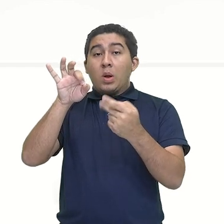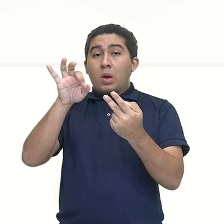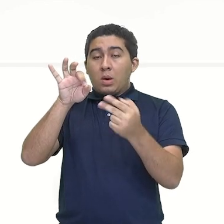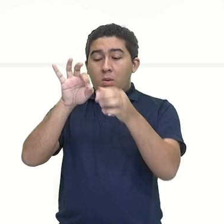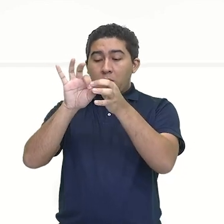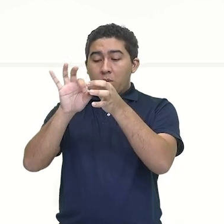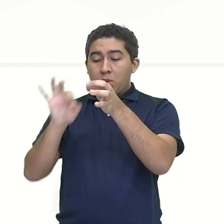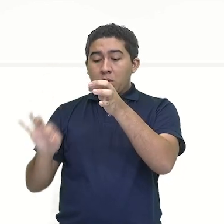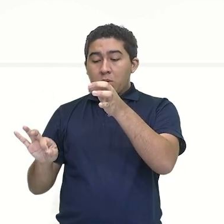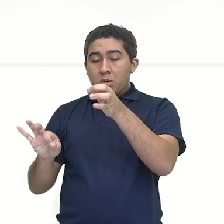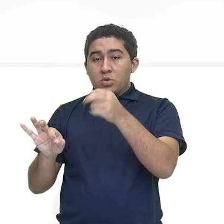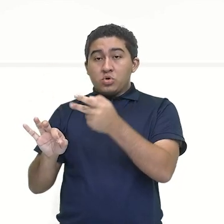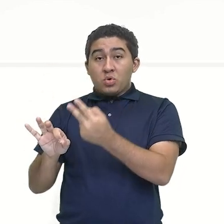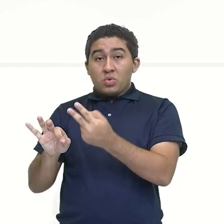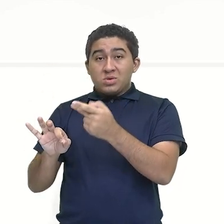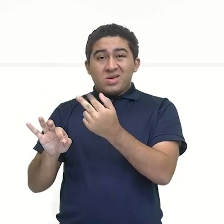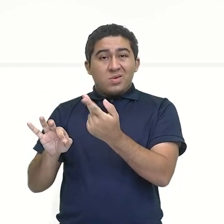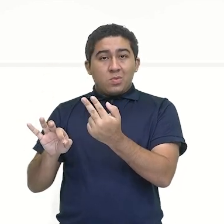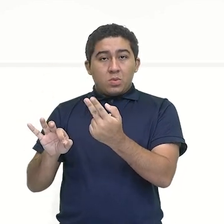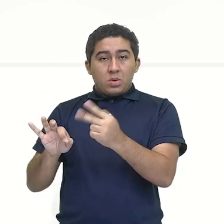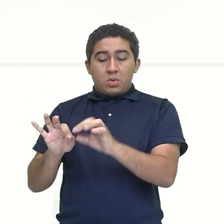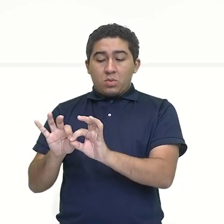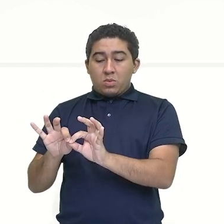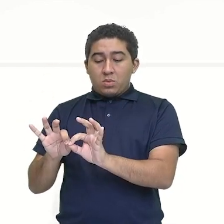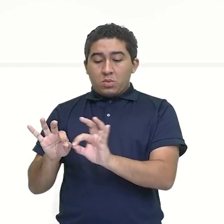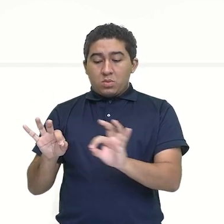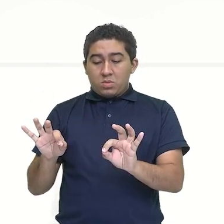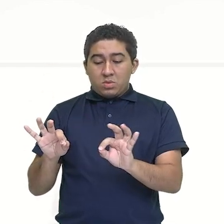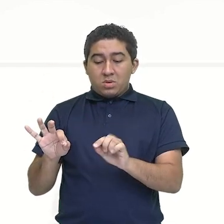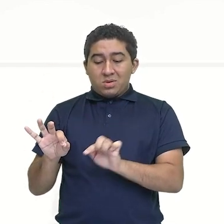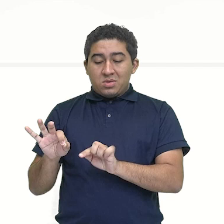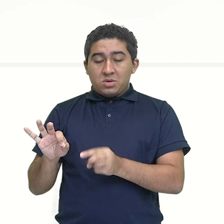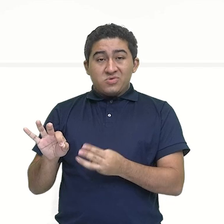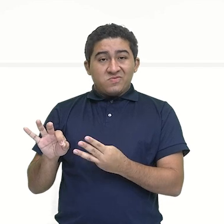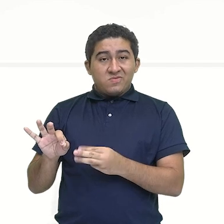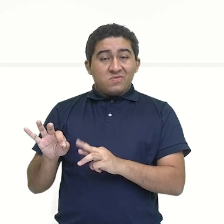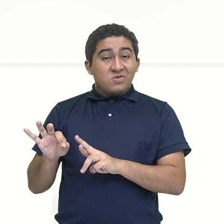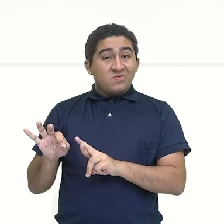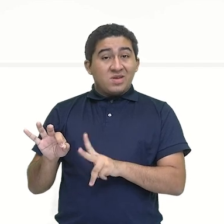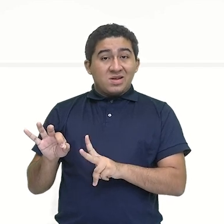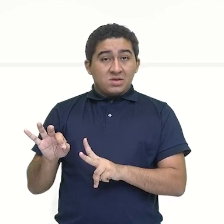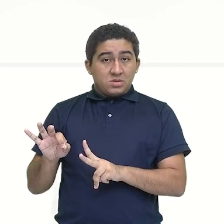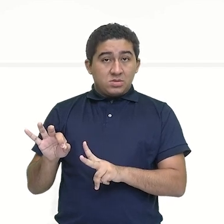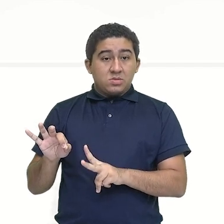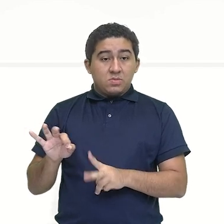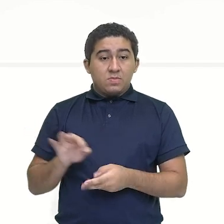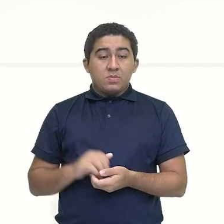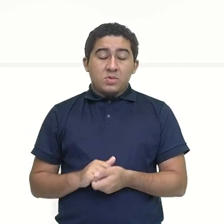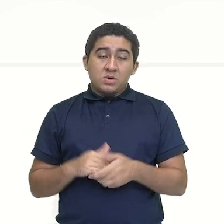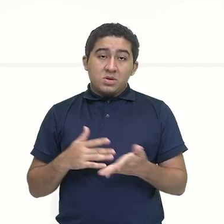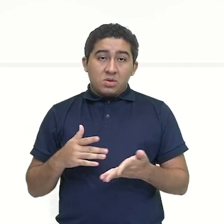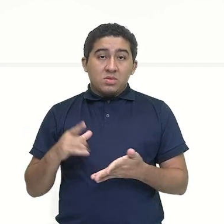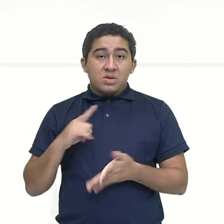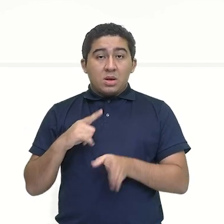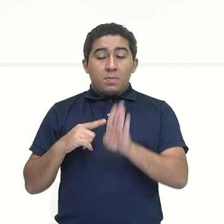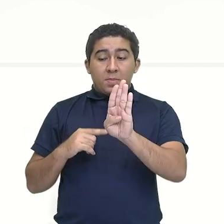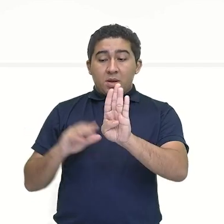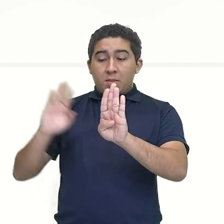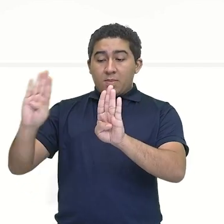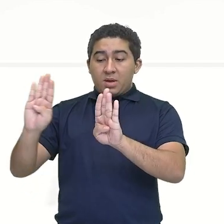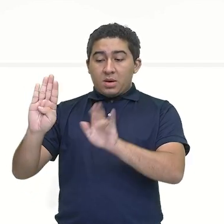tá? Então eu vou chamar, por exemplo, esse aqui de A e os outros dois de B, tá? Um